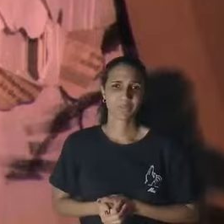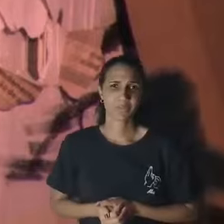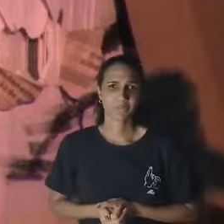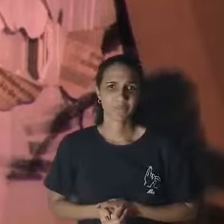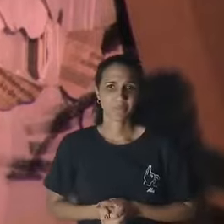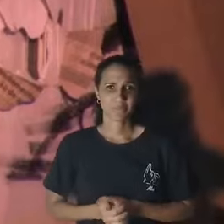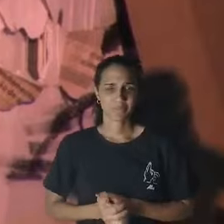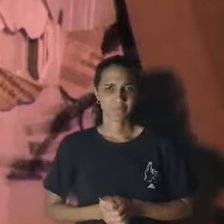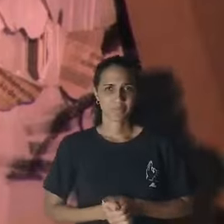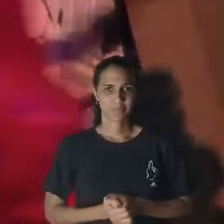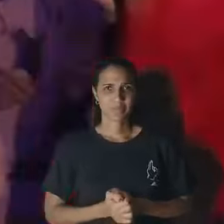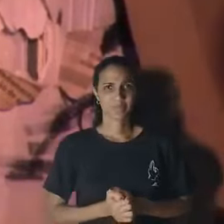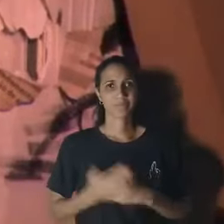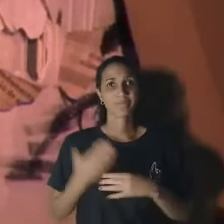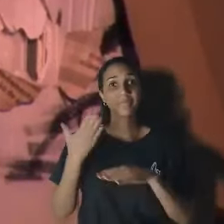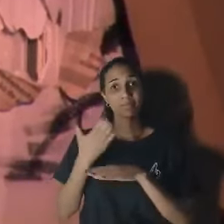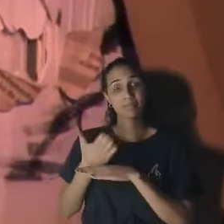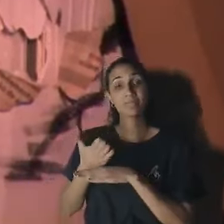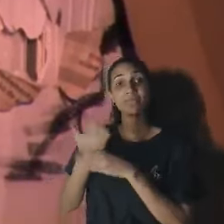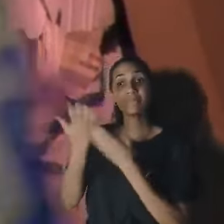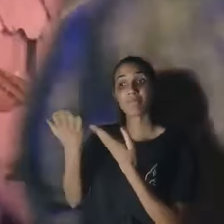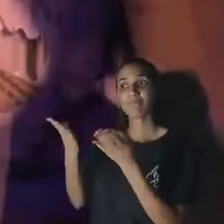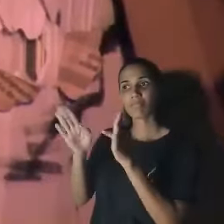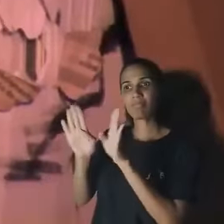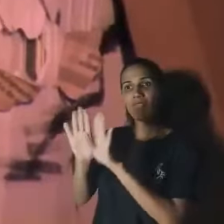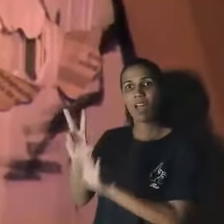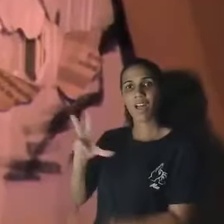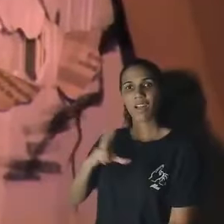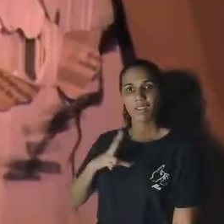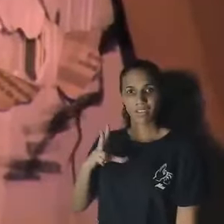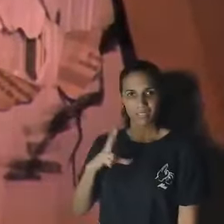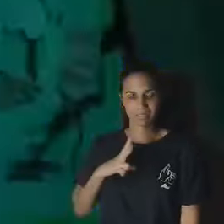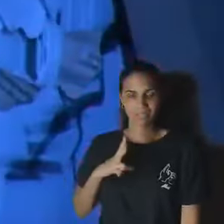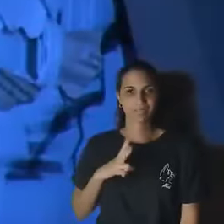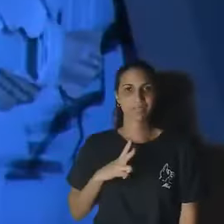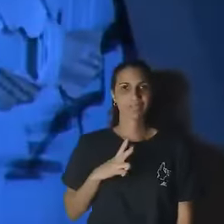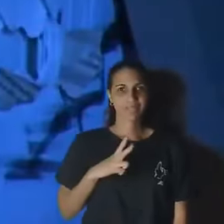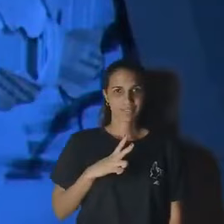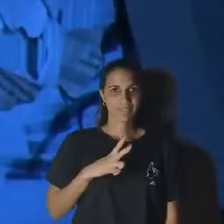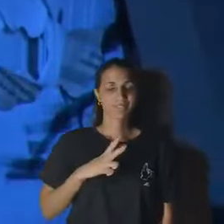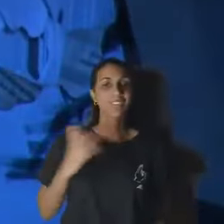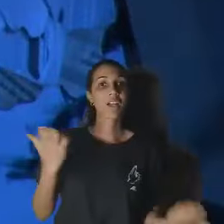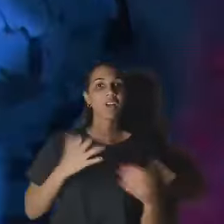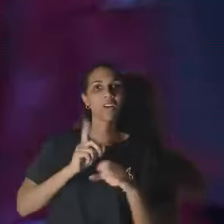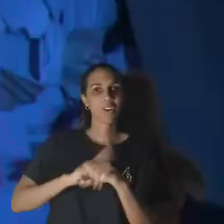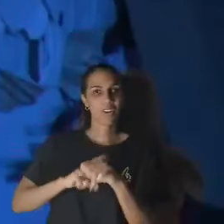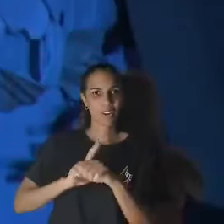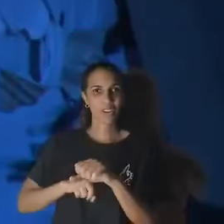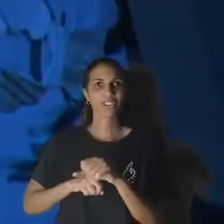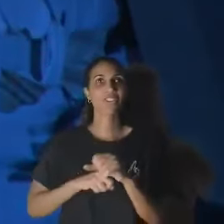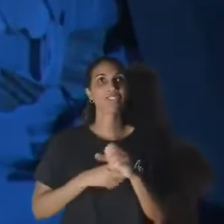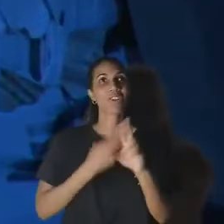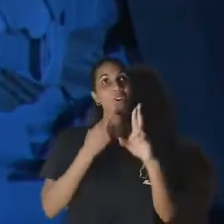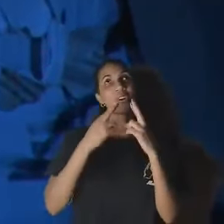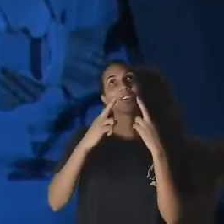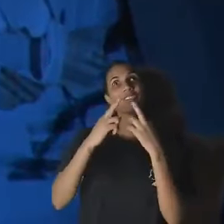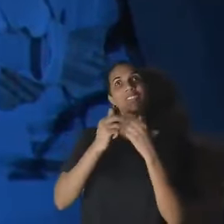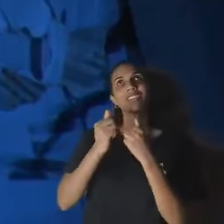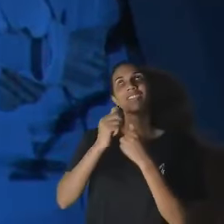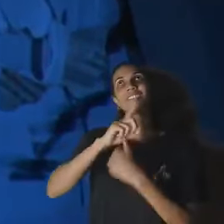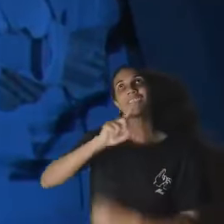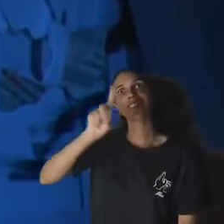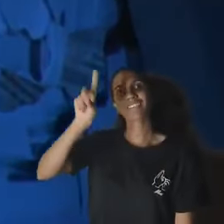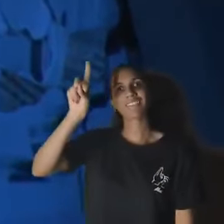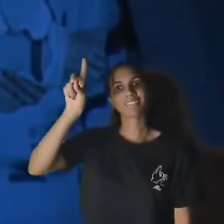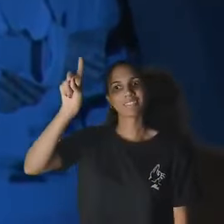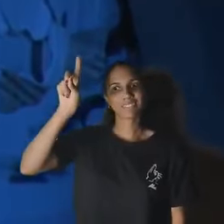Entre no quarto, feche a porta. Chegou a hora de falar com